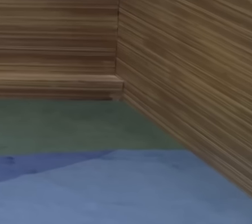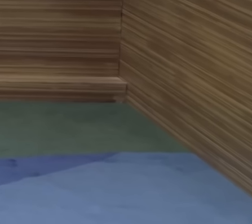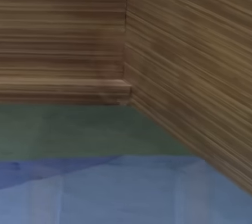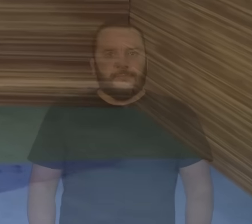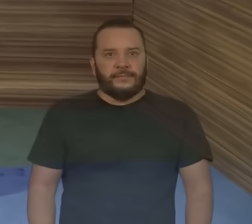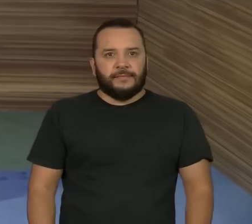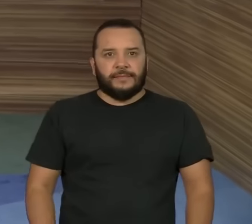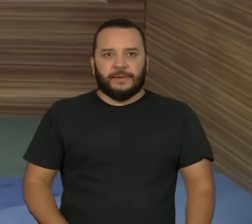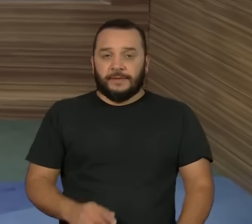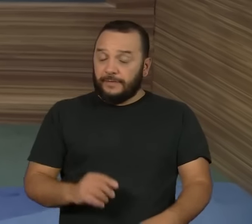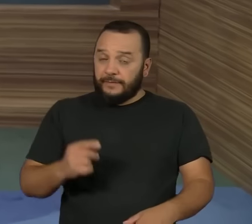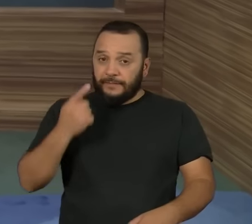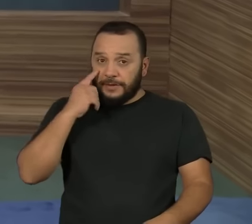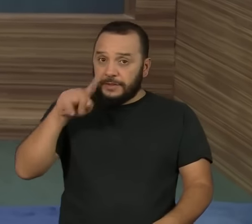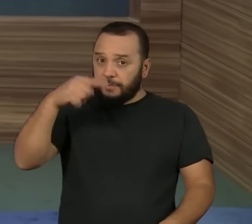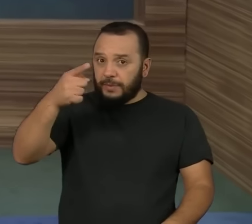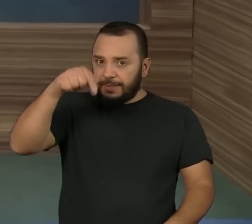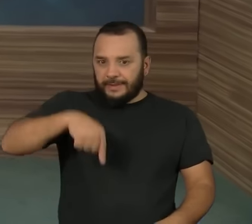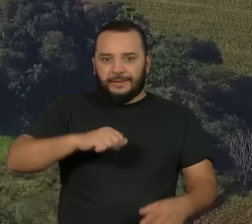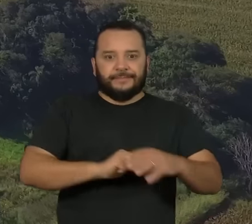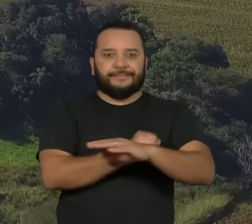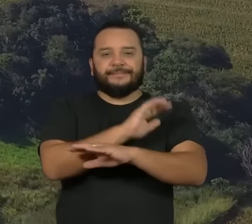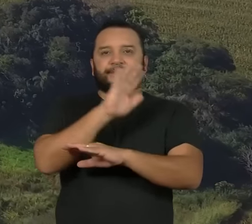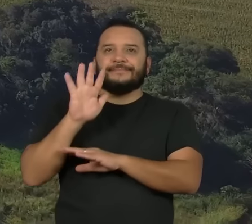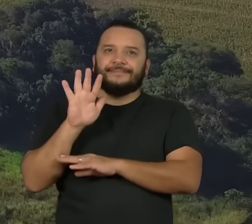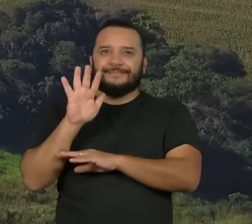Veja a seguir aqui no Repórter Eco.